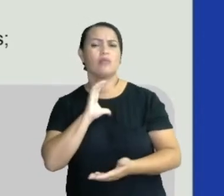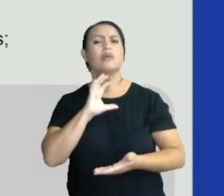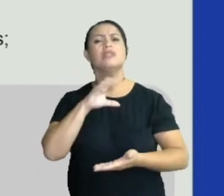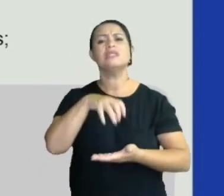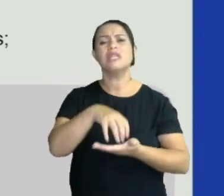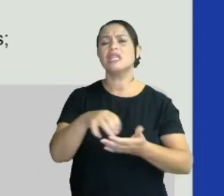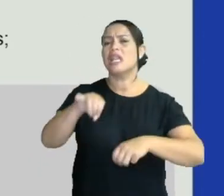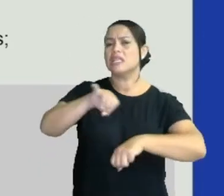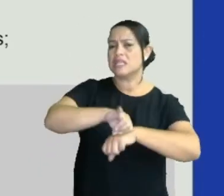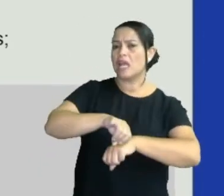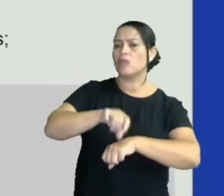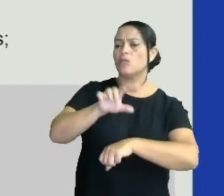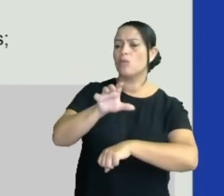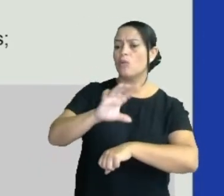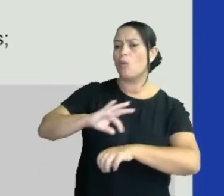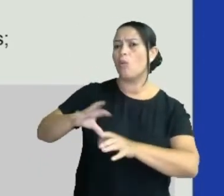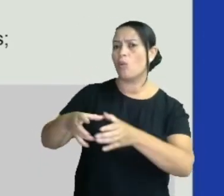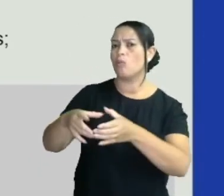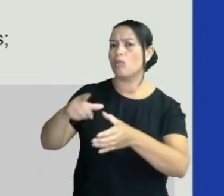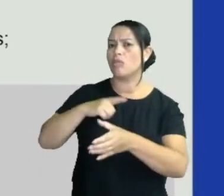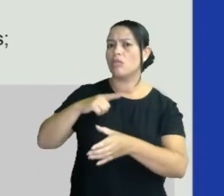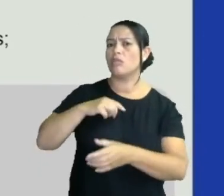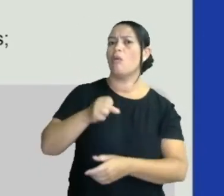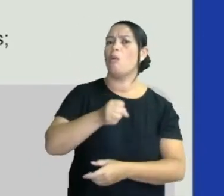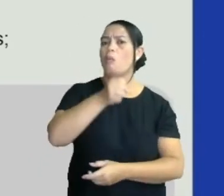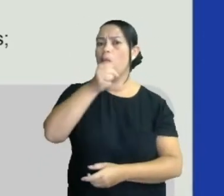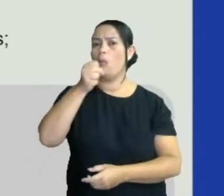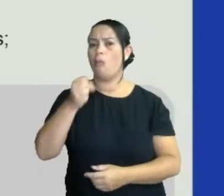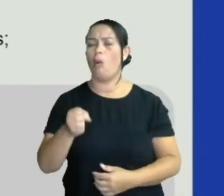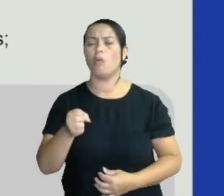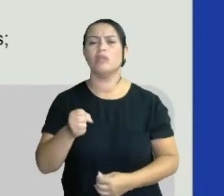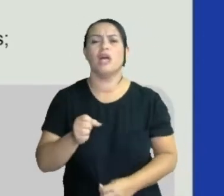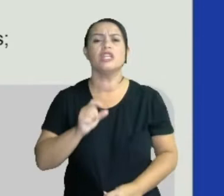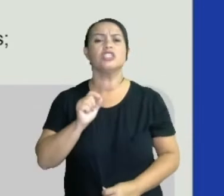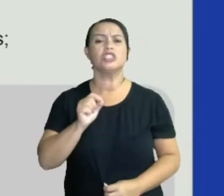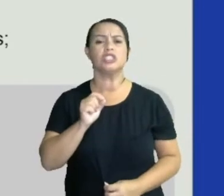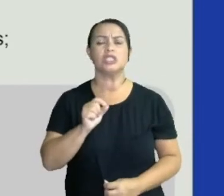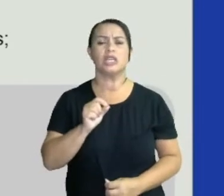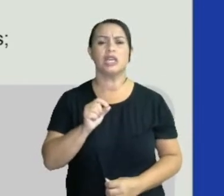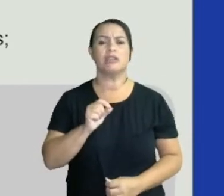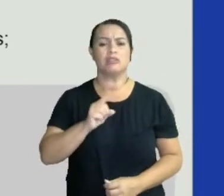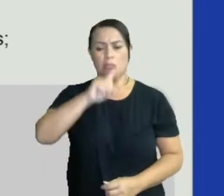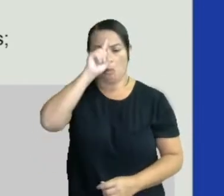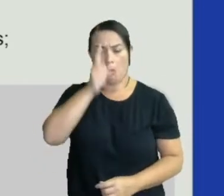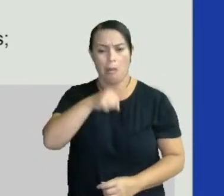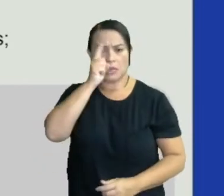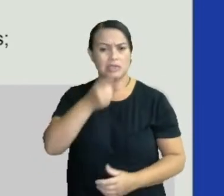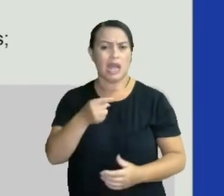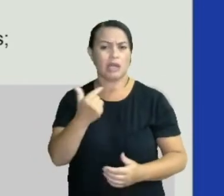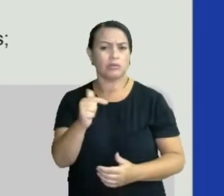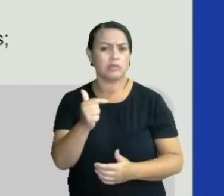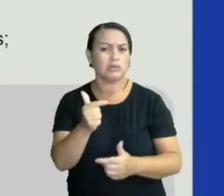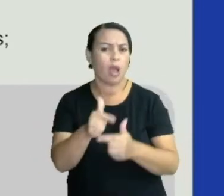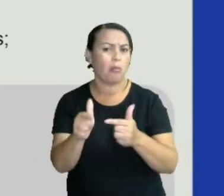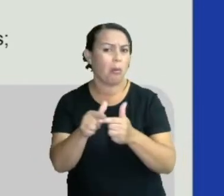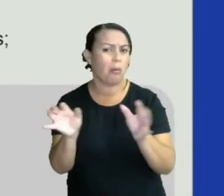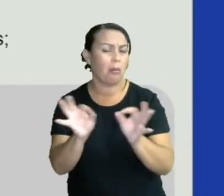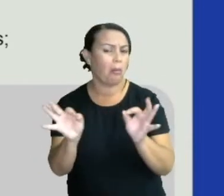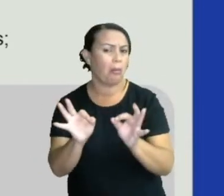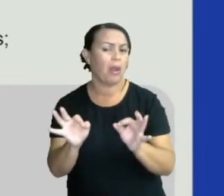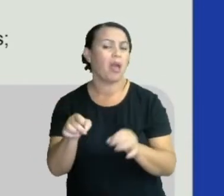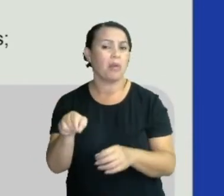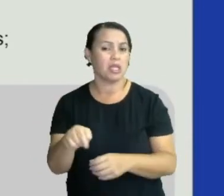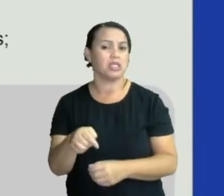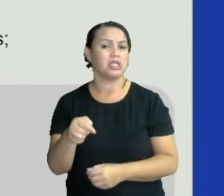tinham poderes de autonomias sem interferência, eles